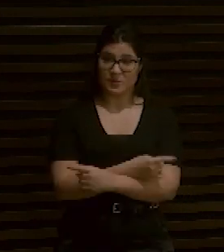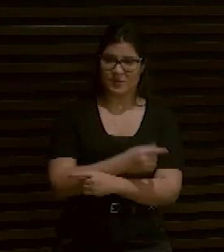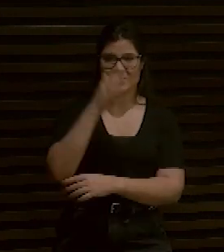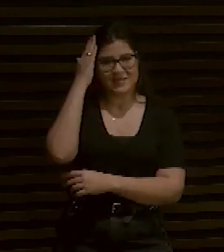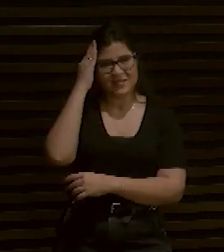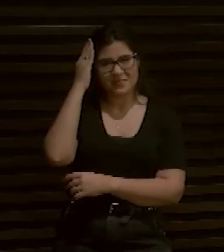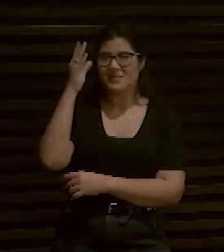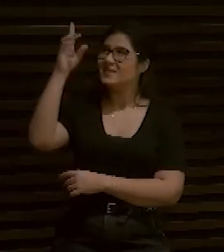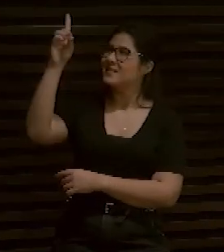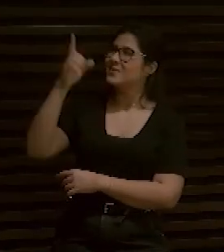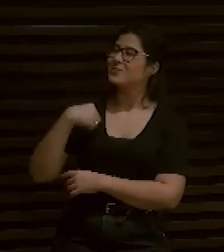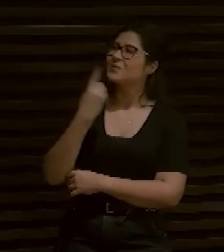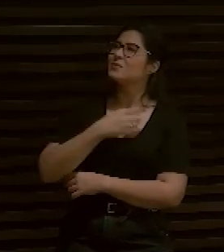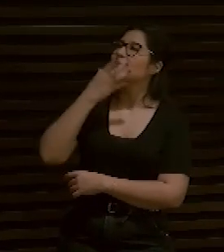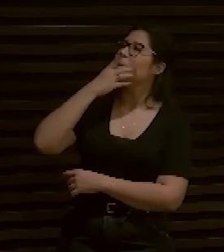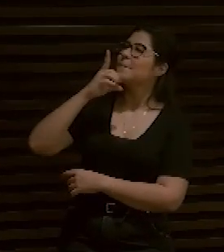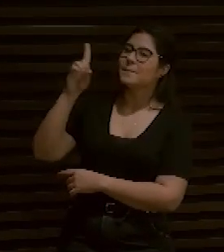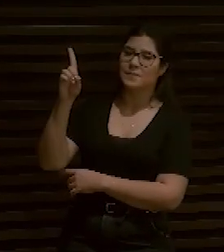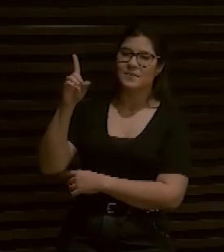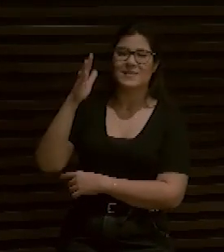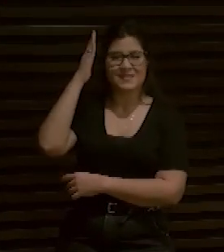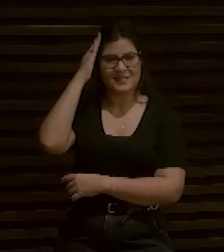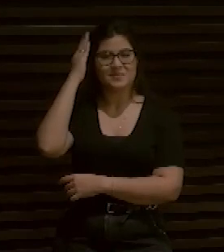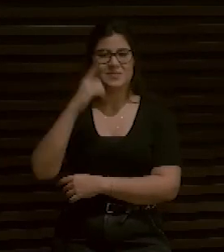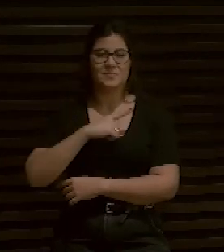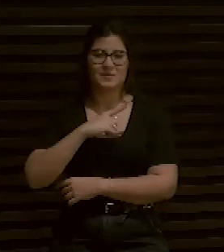é o nosso Pai. Nós sabemos que temos um Pai